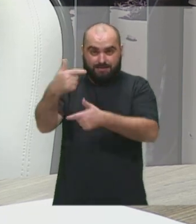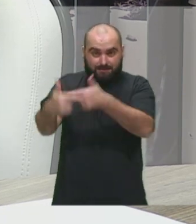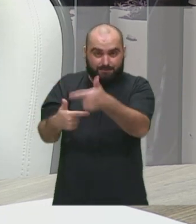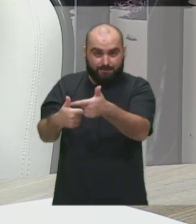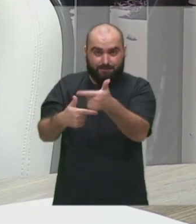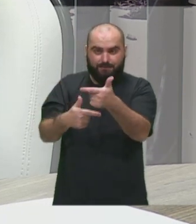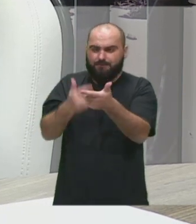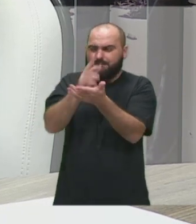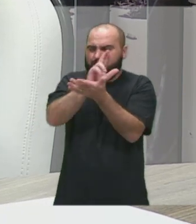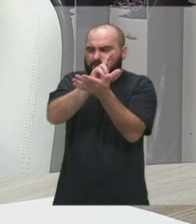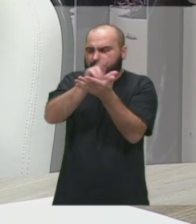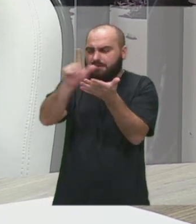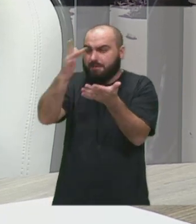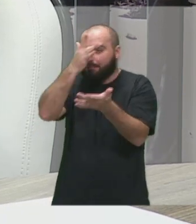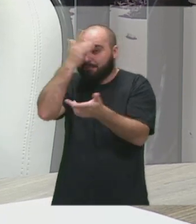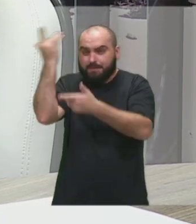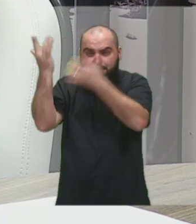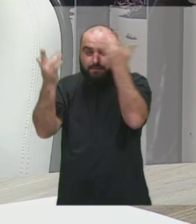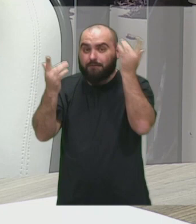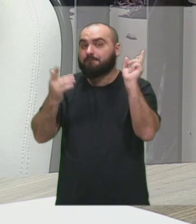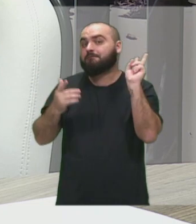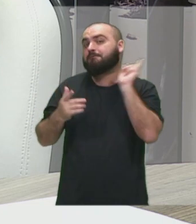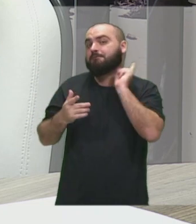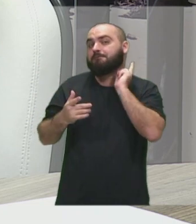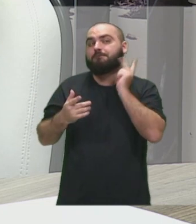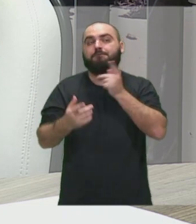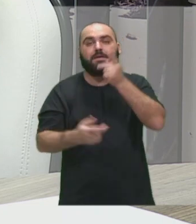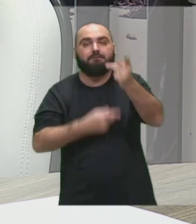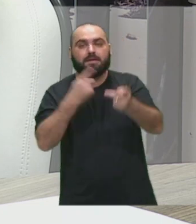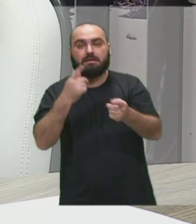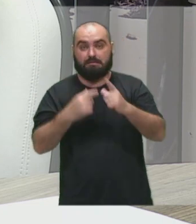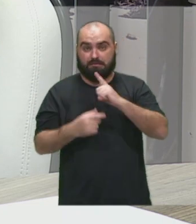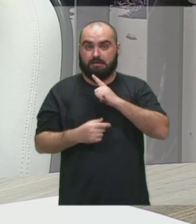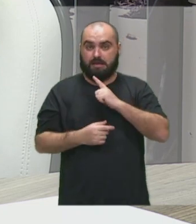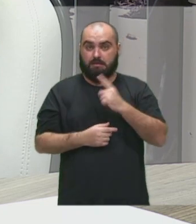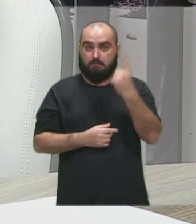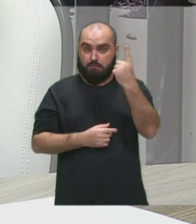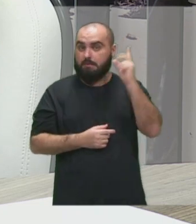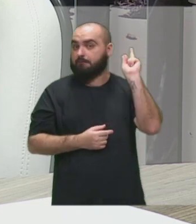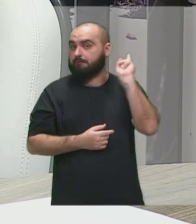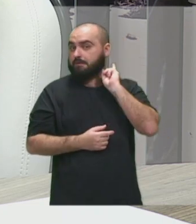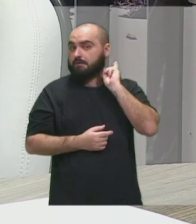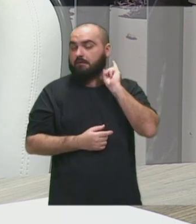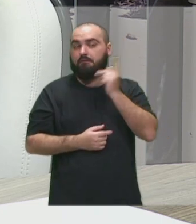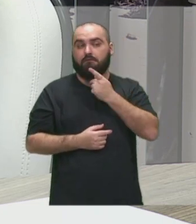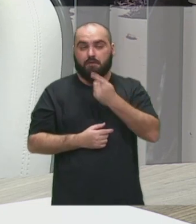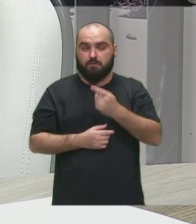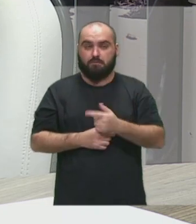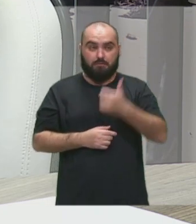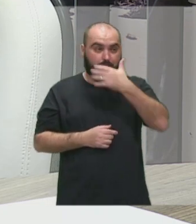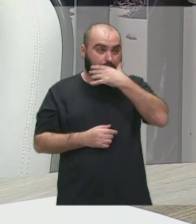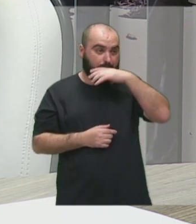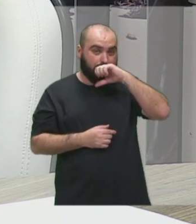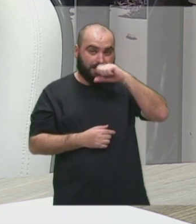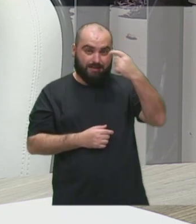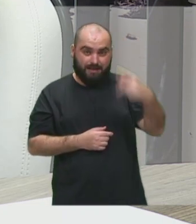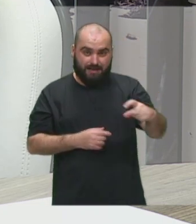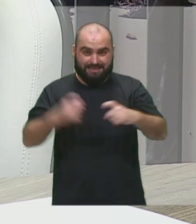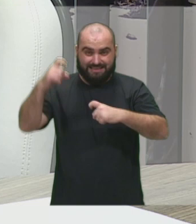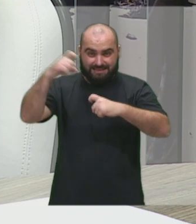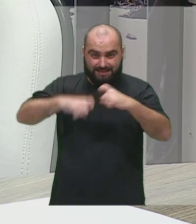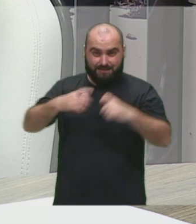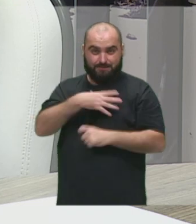várias vítimas. Tem uma vítima que ela me relatou que o pai dela, quando abusava ela